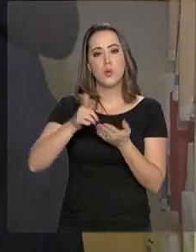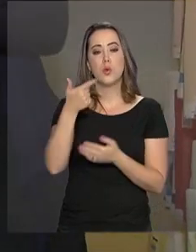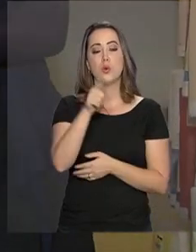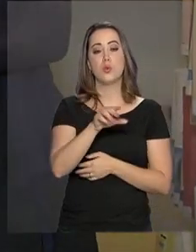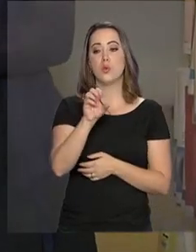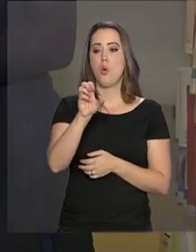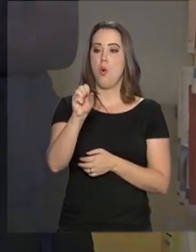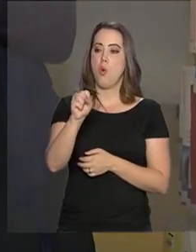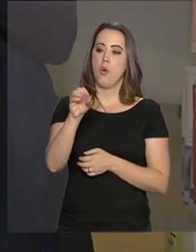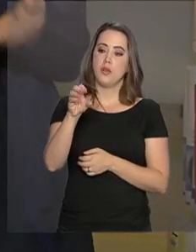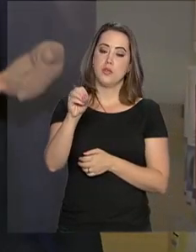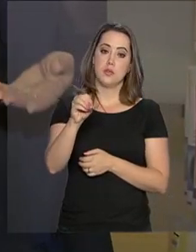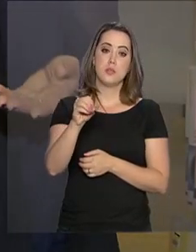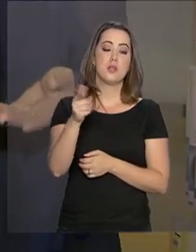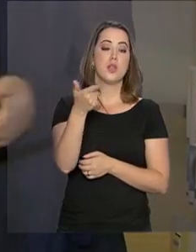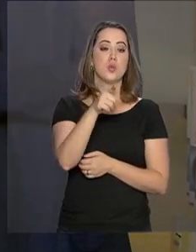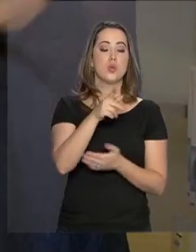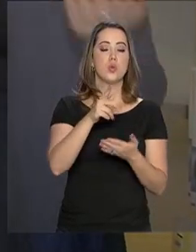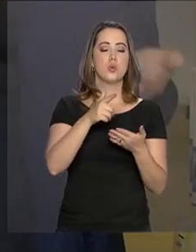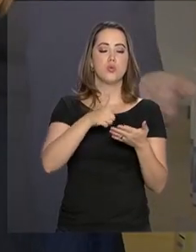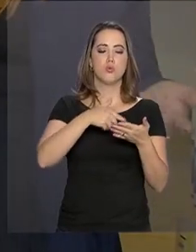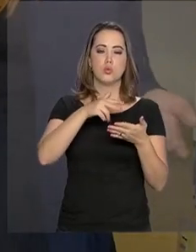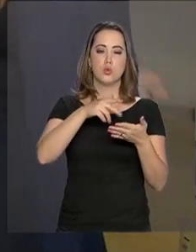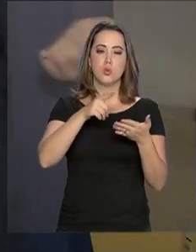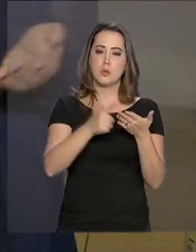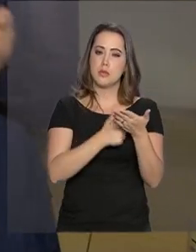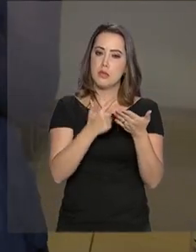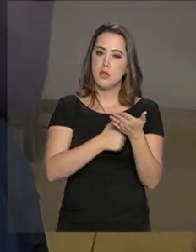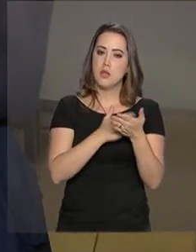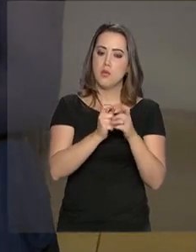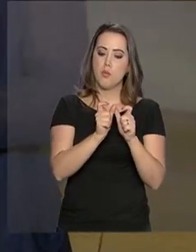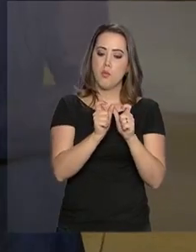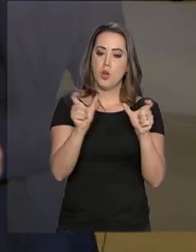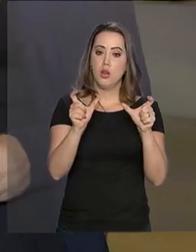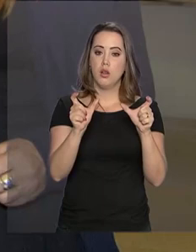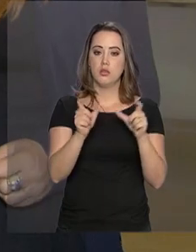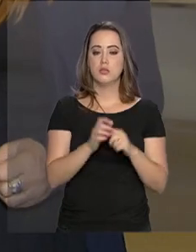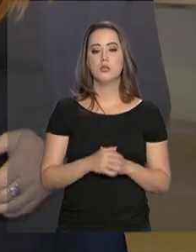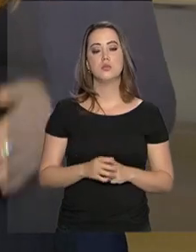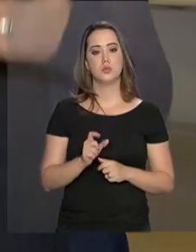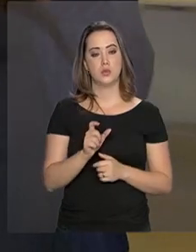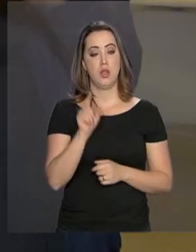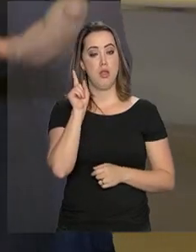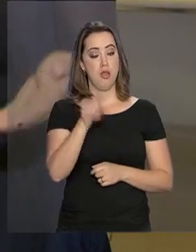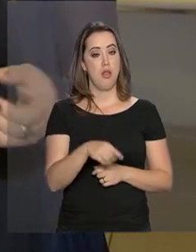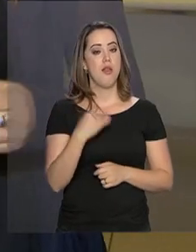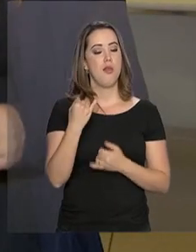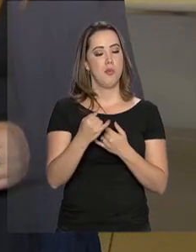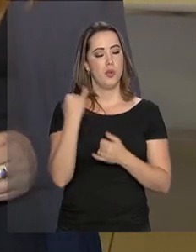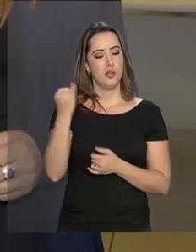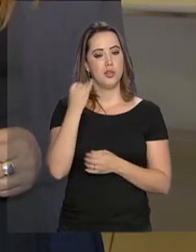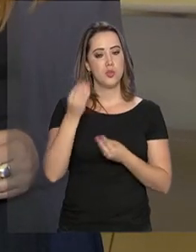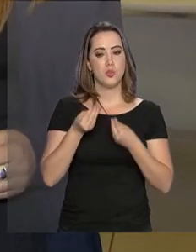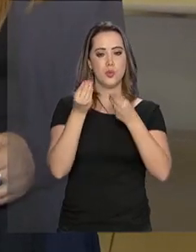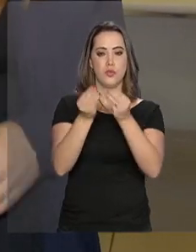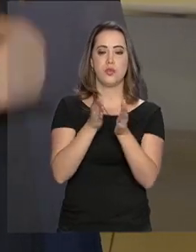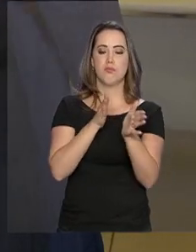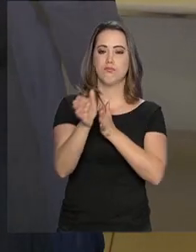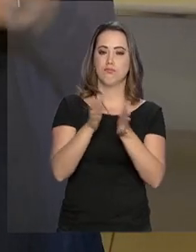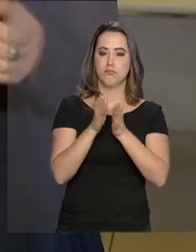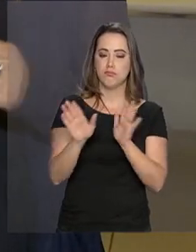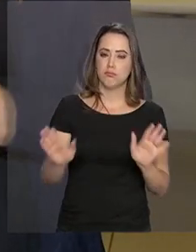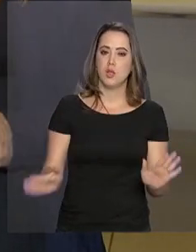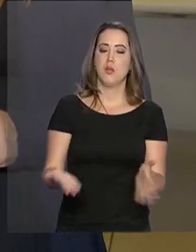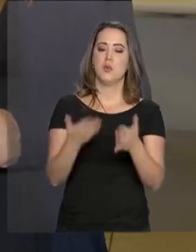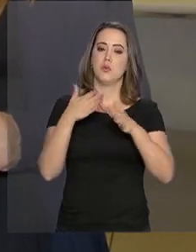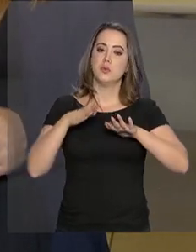A transcrição desses livros para o braille e também em letras ampliadas é uma forma de dar acessibilidade e